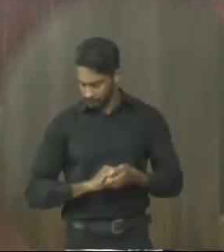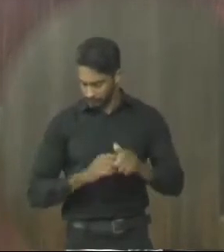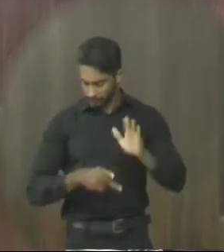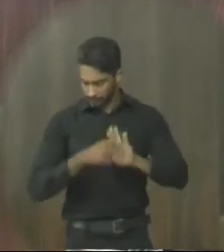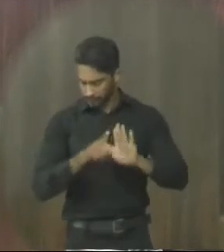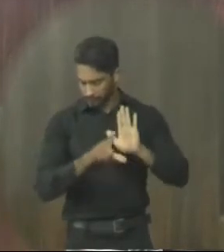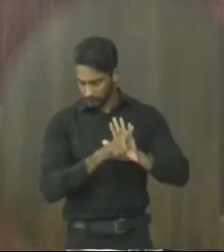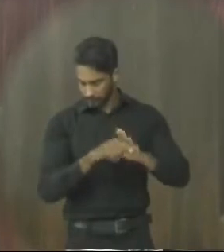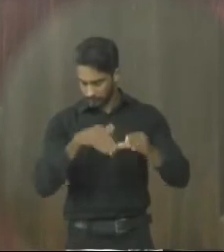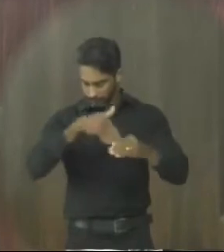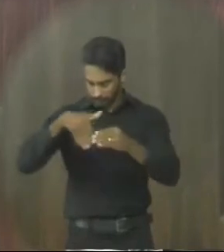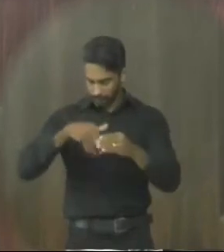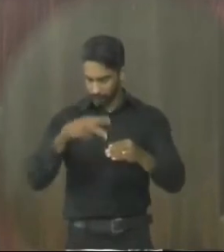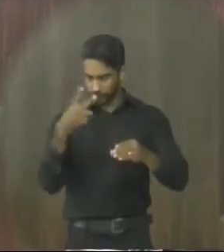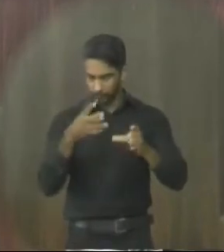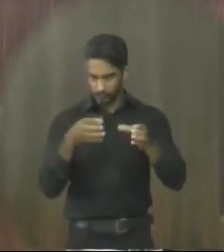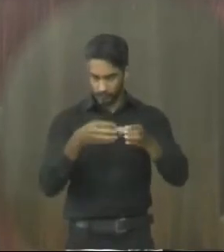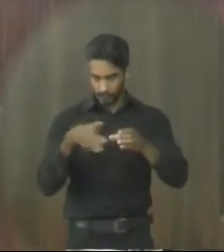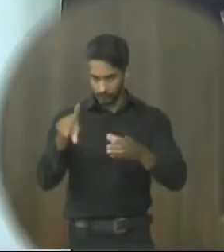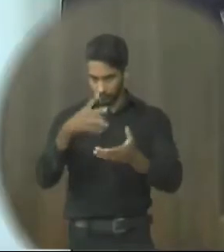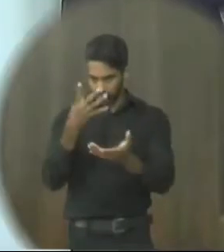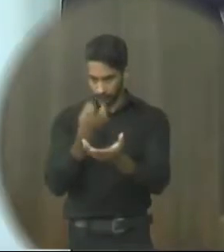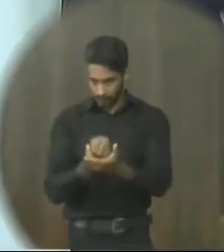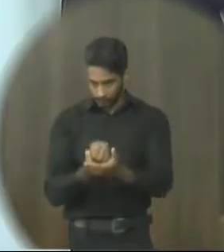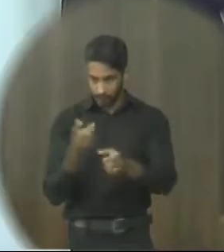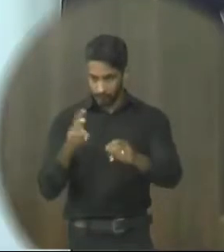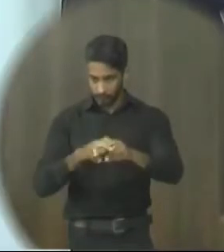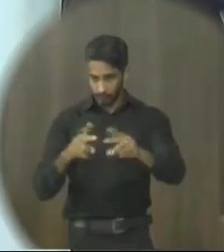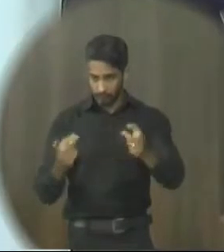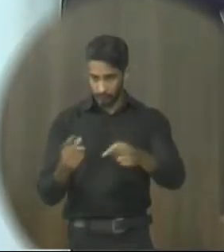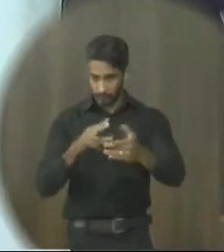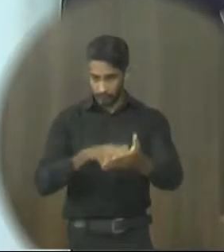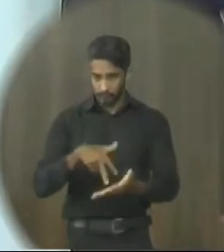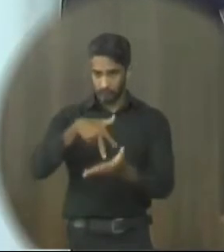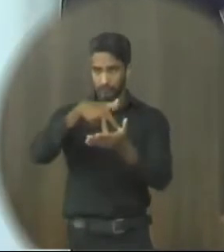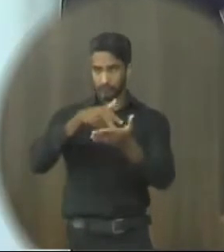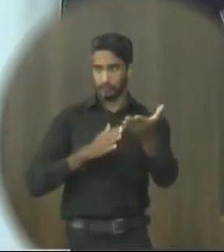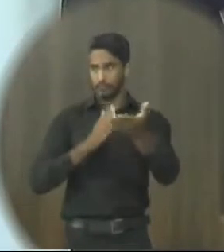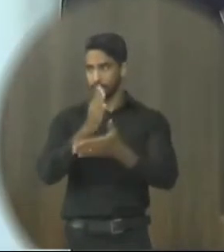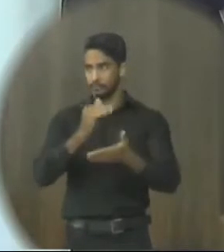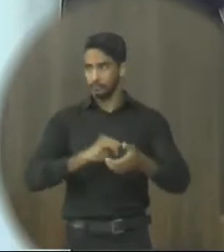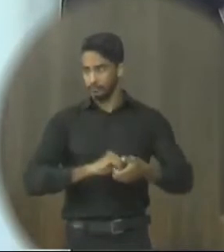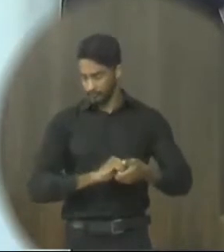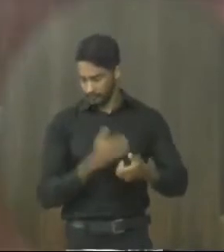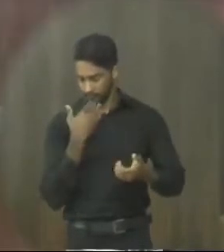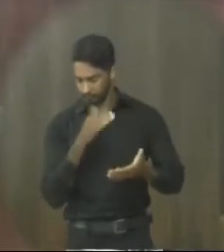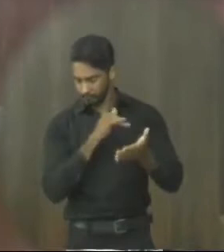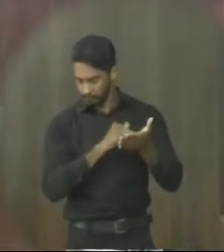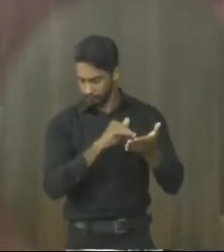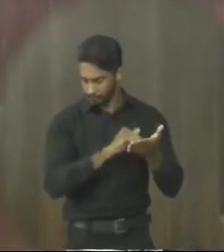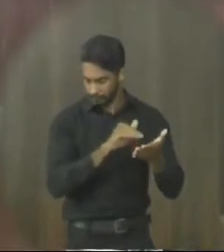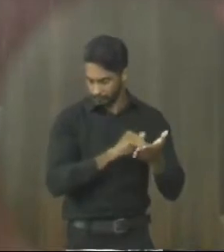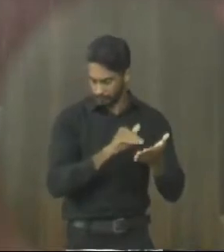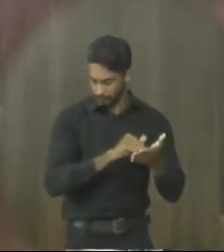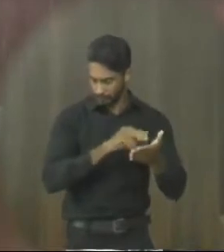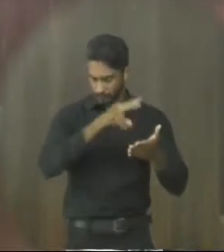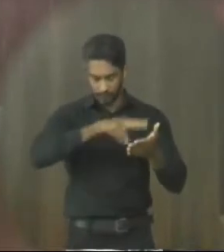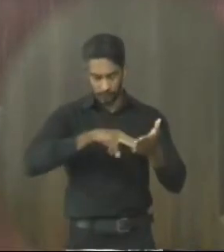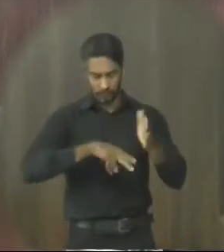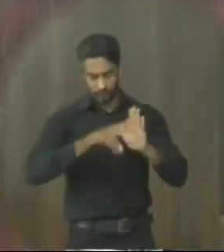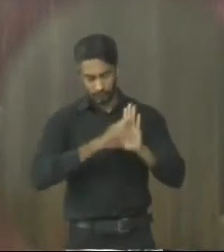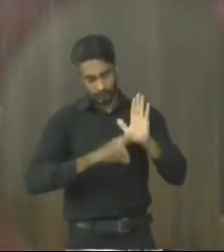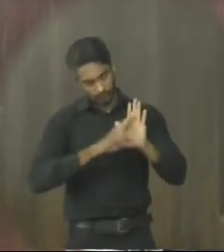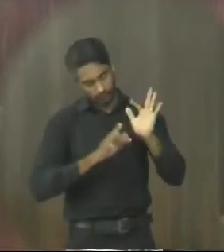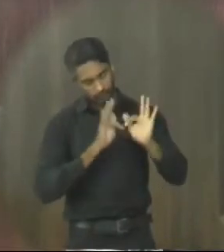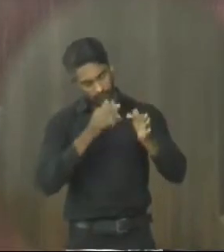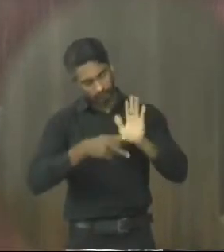Projeto de lei está em votação, segundo turno. Quem for a favor, permaneça sentado, os contrários se levantem. Aprovado. Solicito ao senhor secretário que faça a leitura da redação